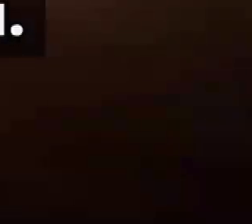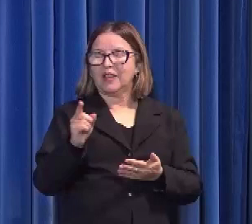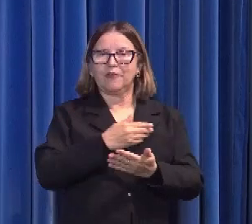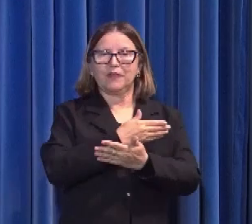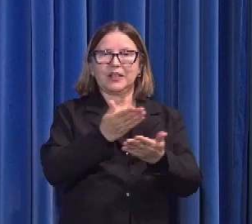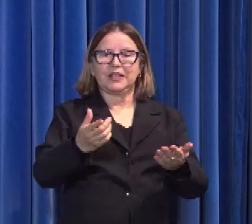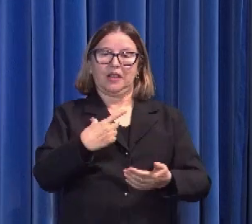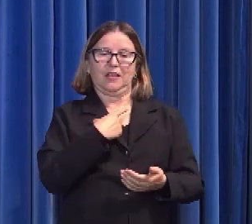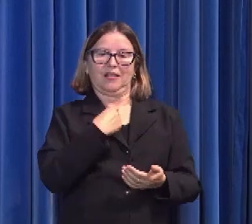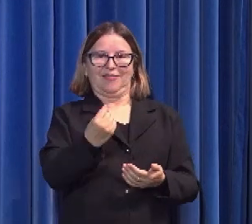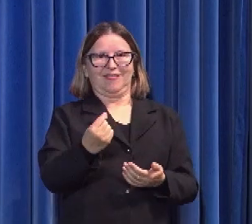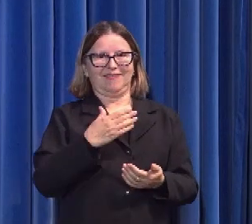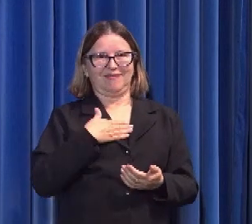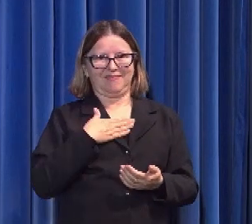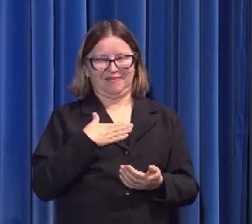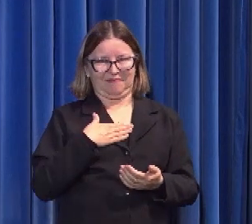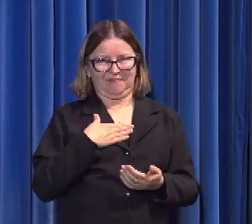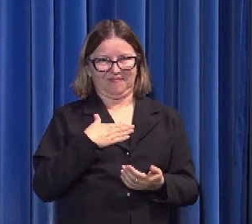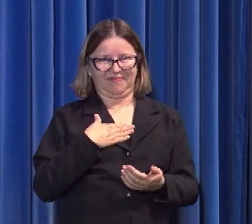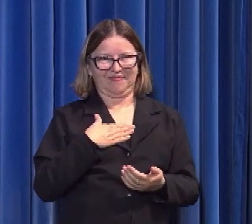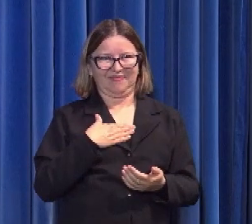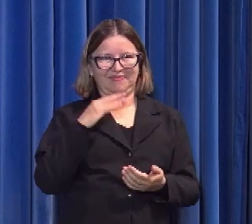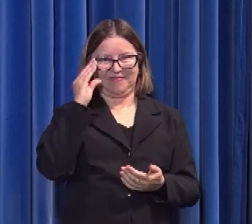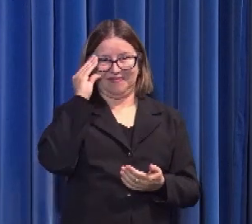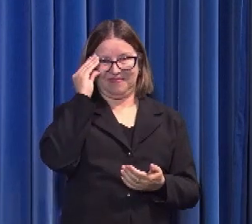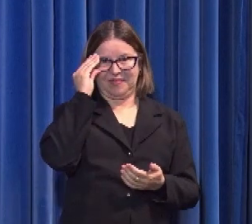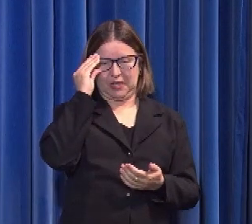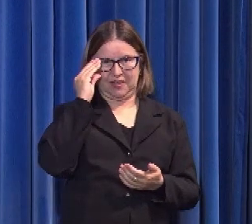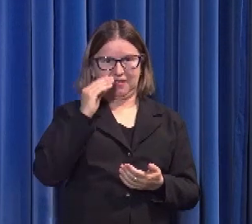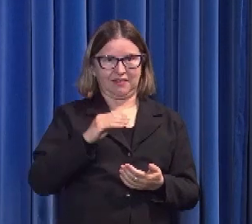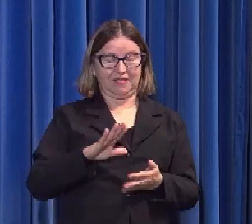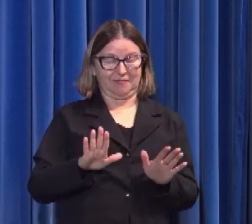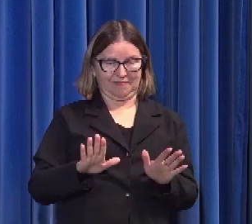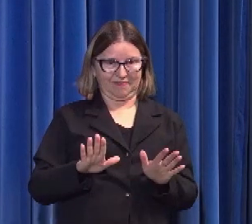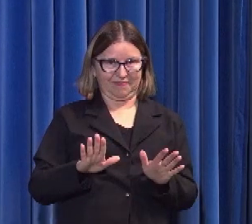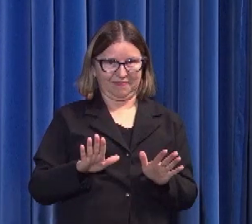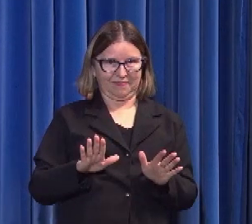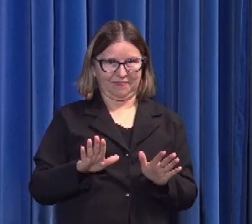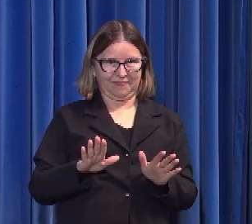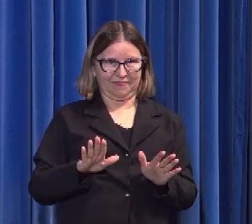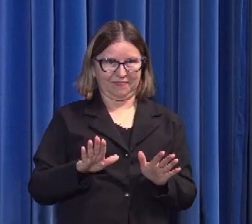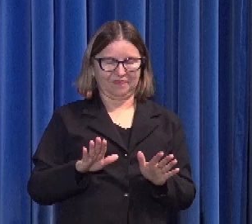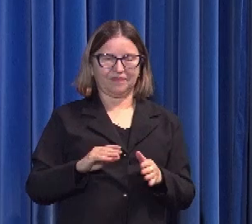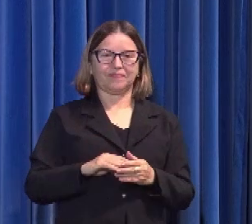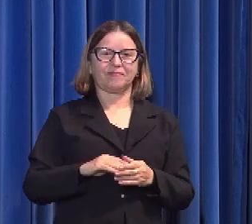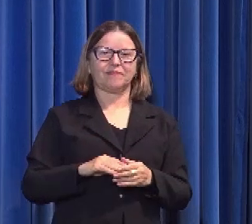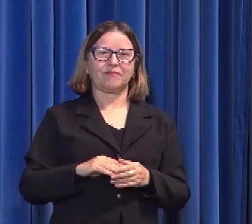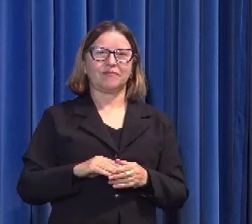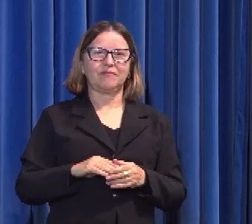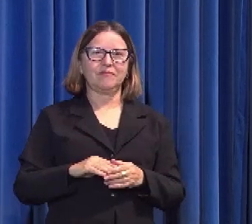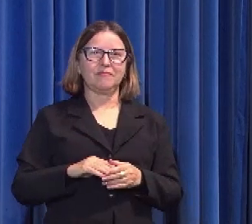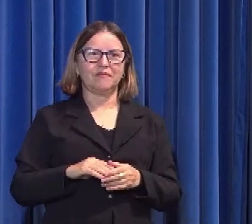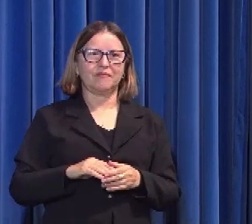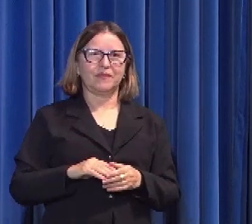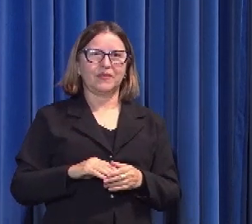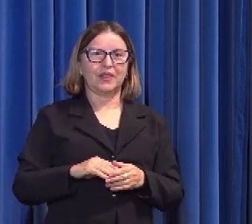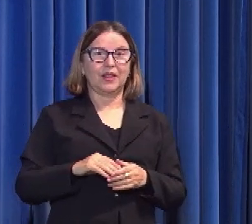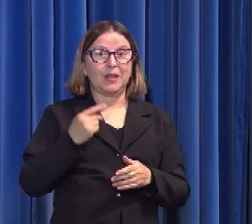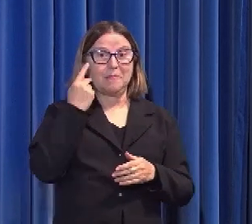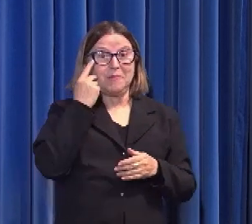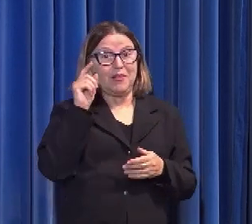que me escolhestes a mim opa Oi opa e para vocês não ficarem